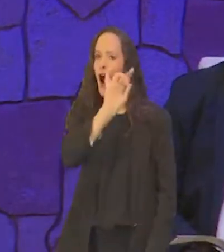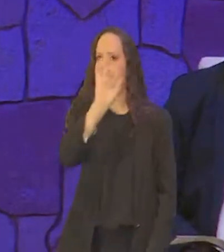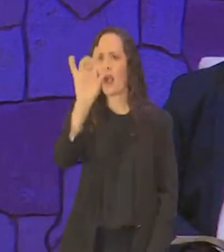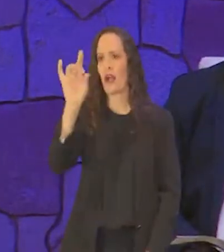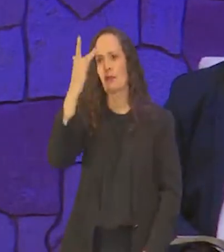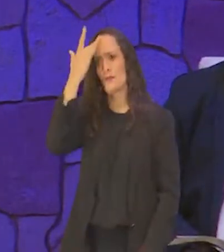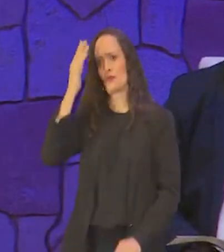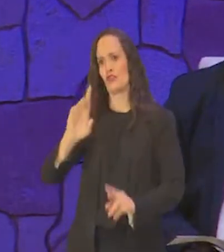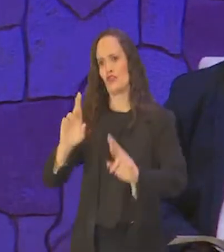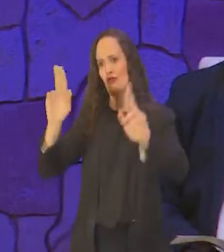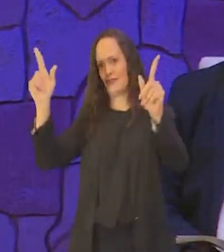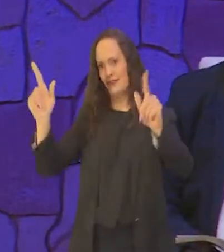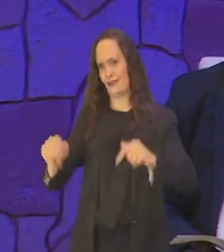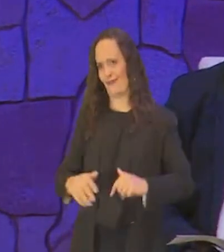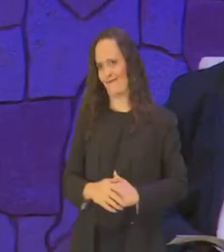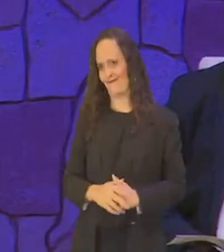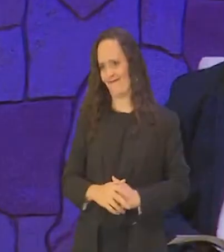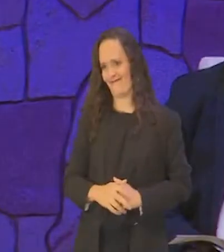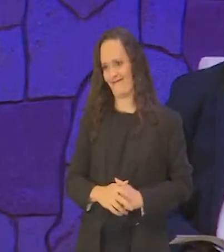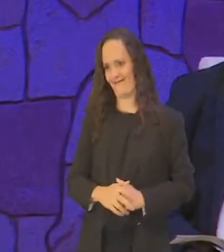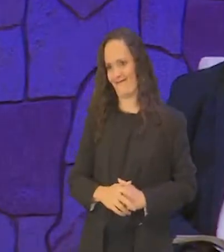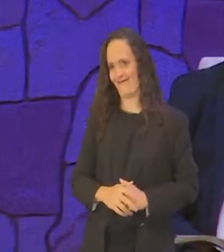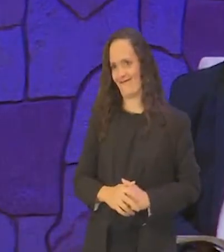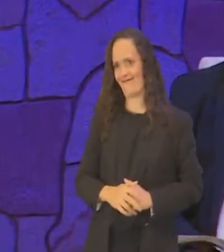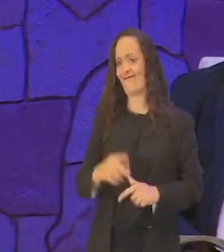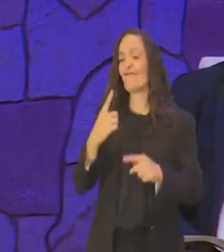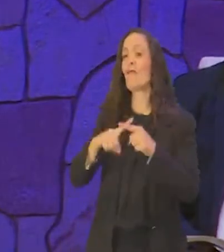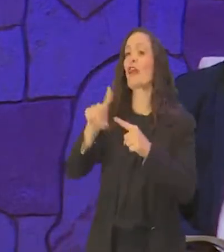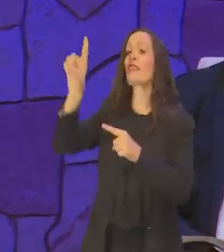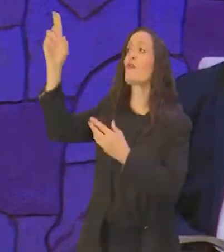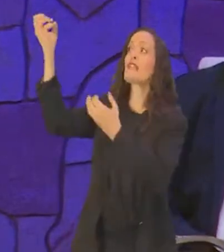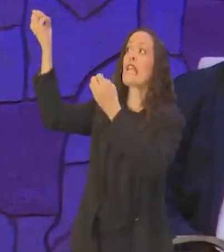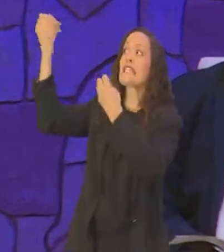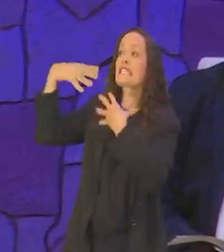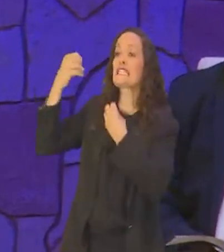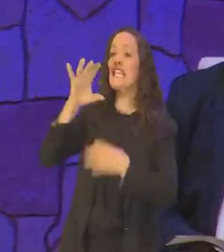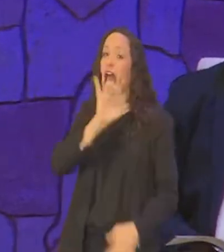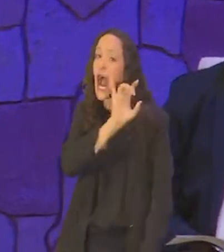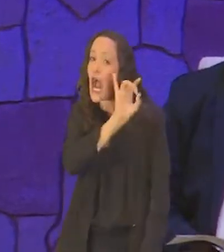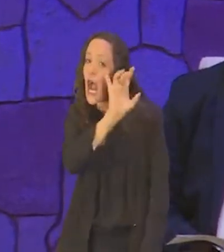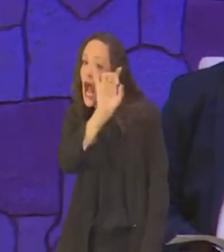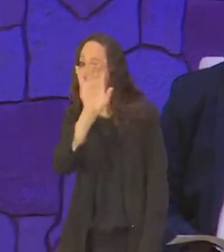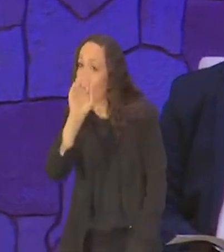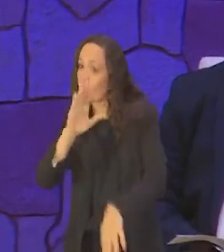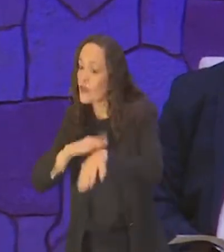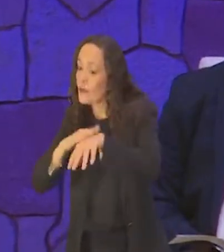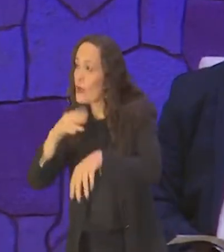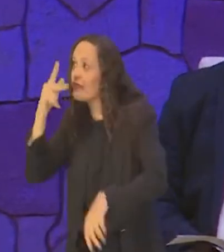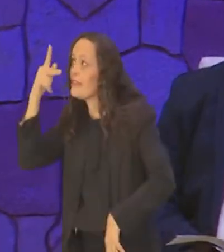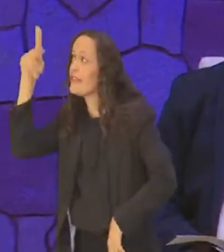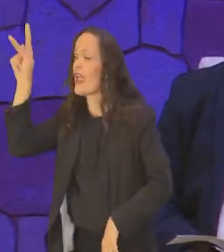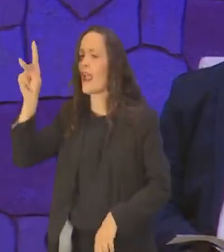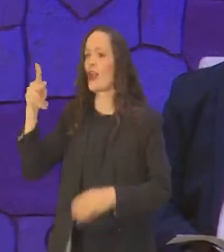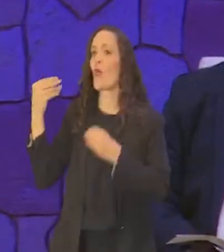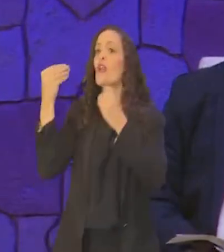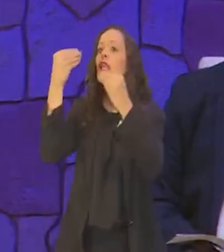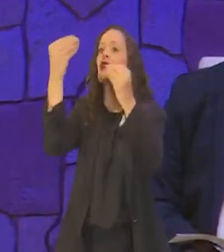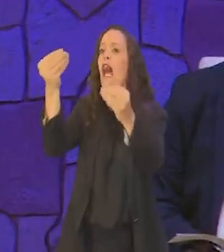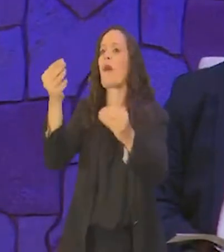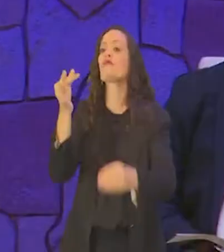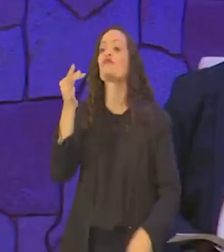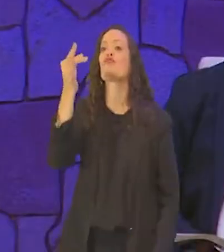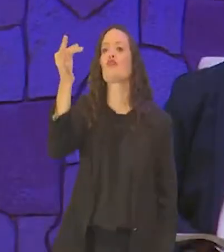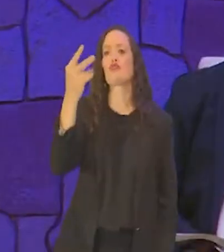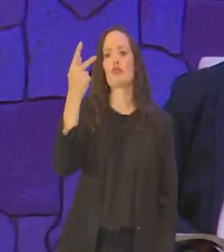está utilizando para nos forjar para aquilo que Ele vai confiar em nossas mãos no futuro